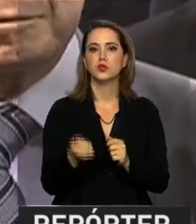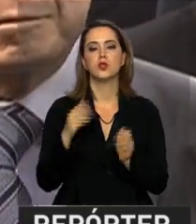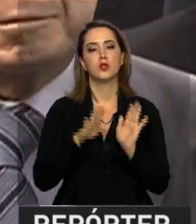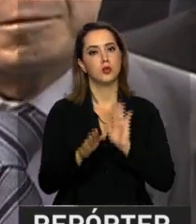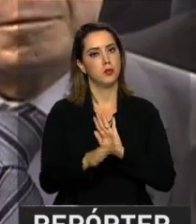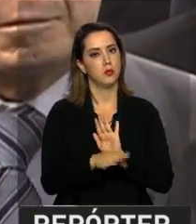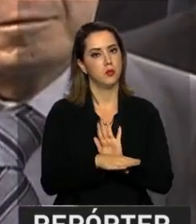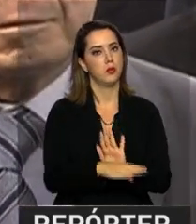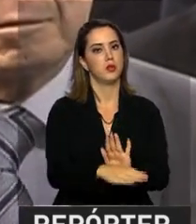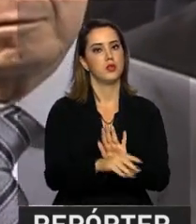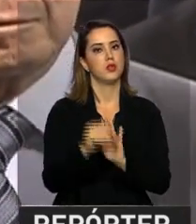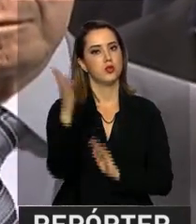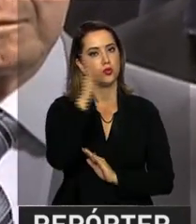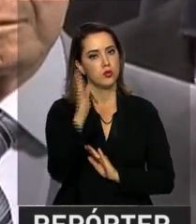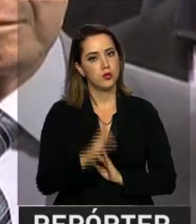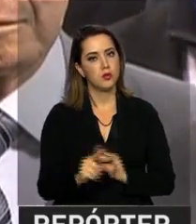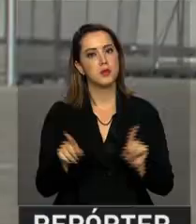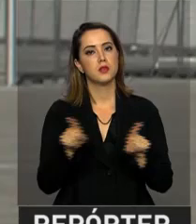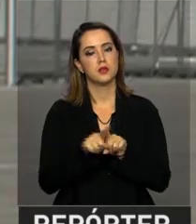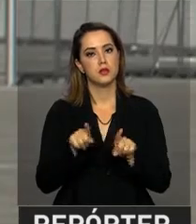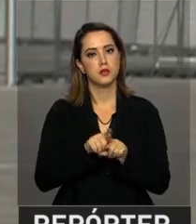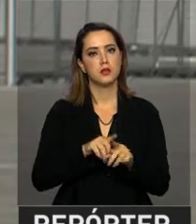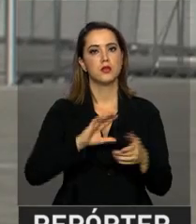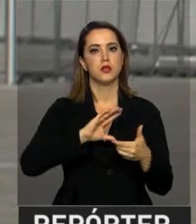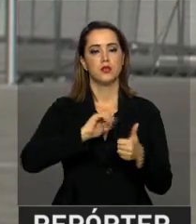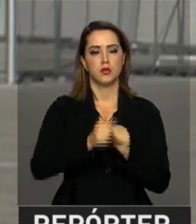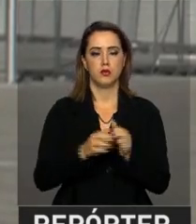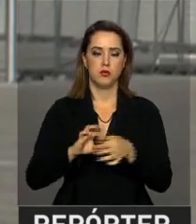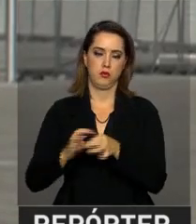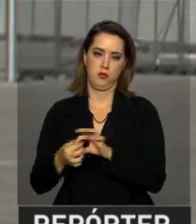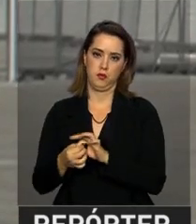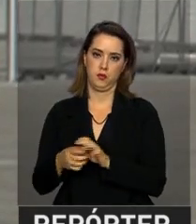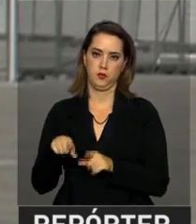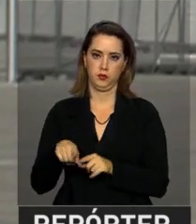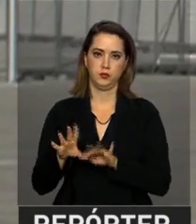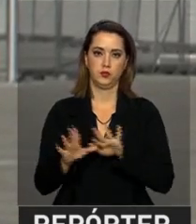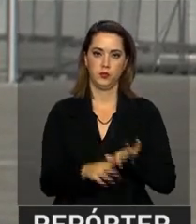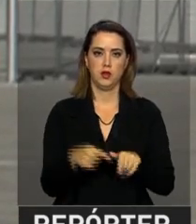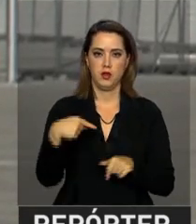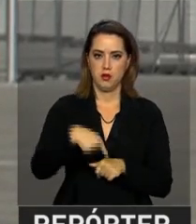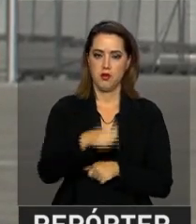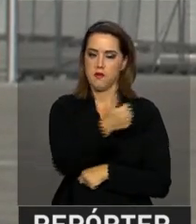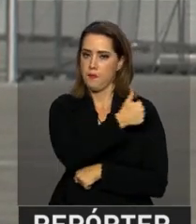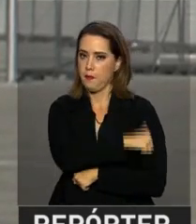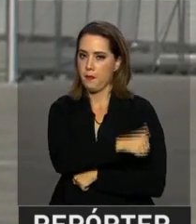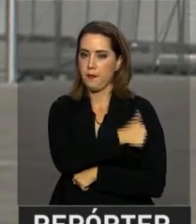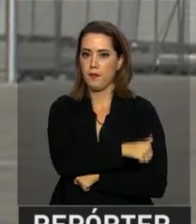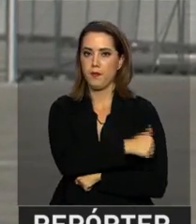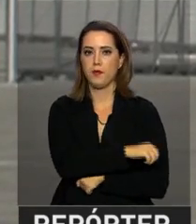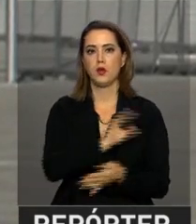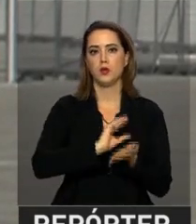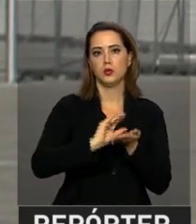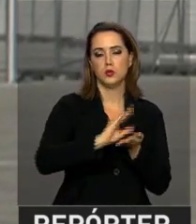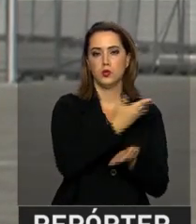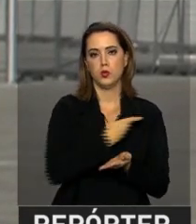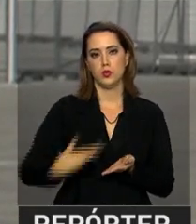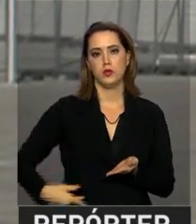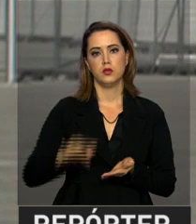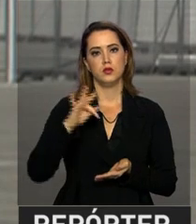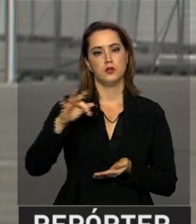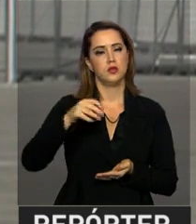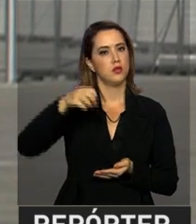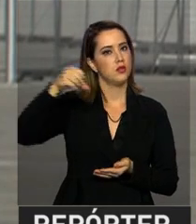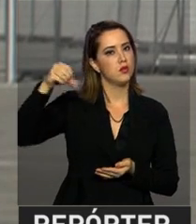Brasil e no particular beneficiar as Olimpíadas ao todo aqui no Parque Olímpico da Barra da Tijuca o governo federal investiu mais de